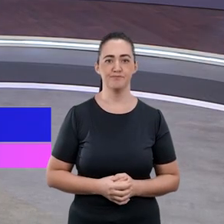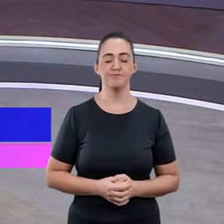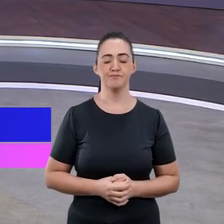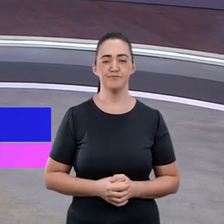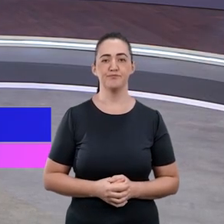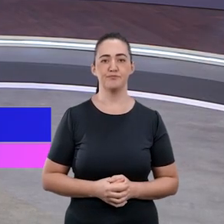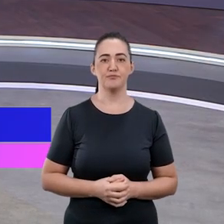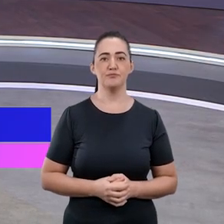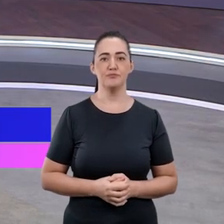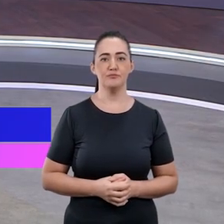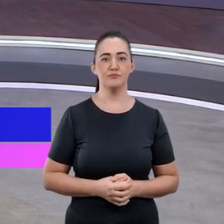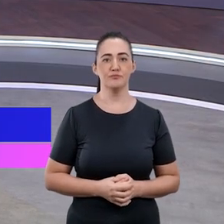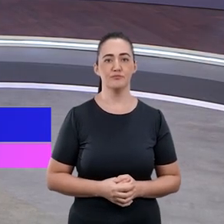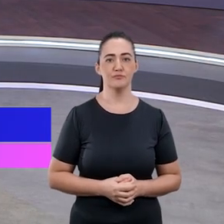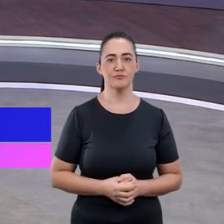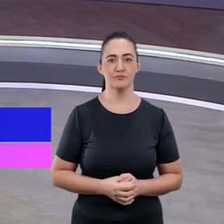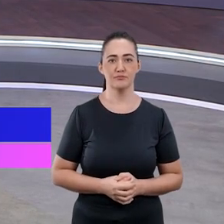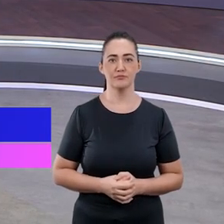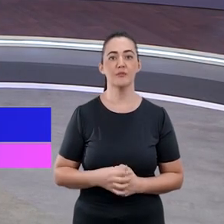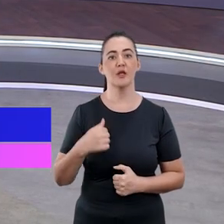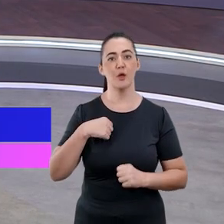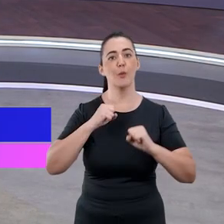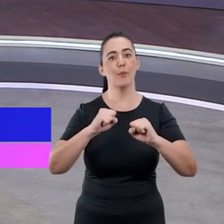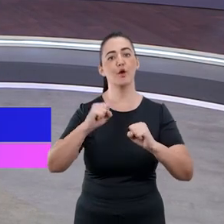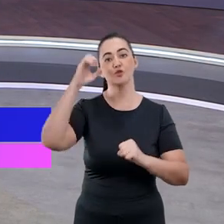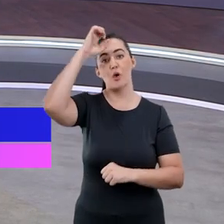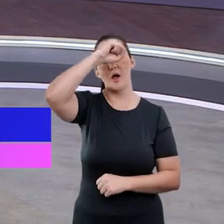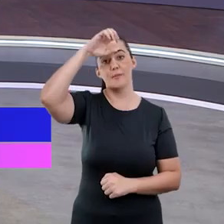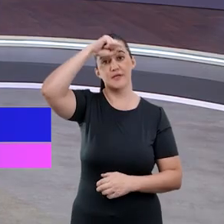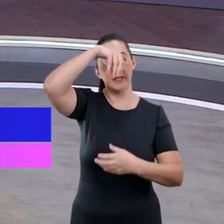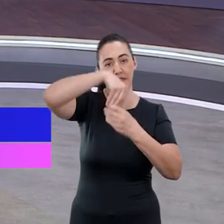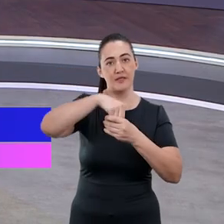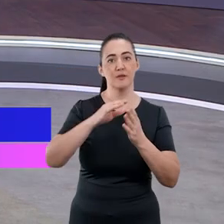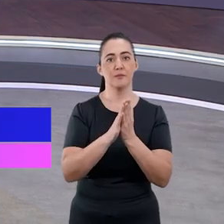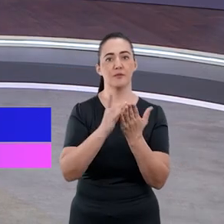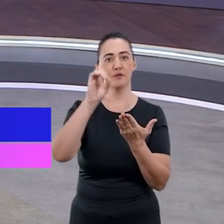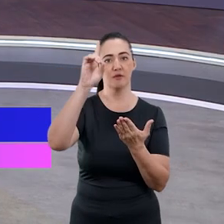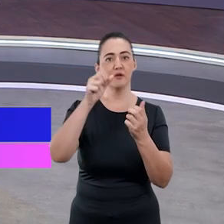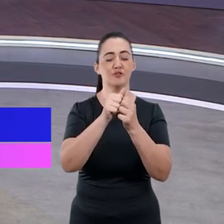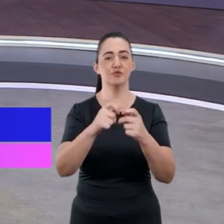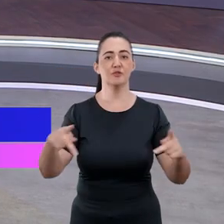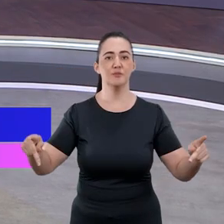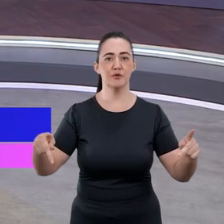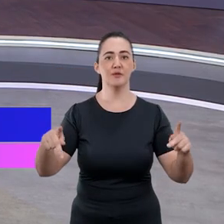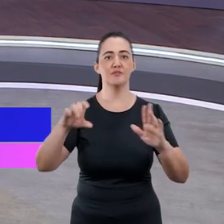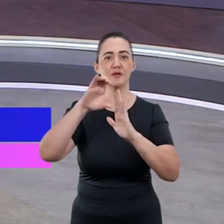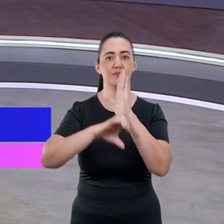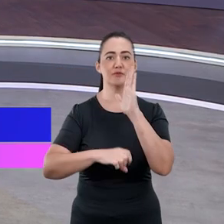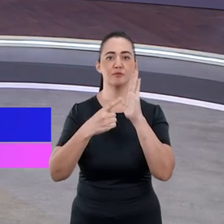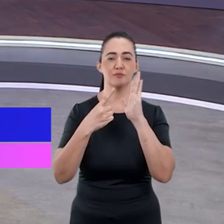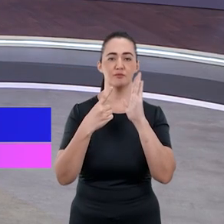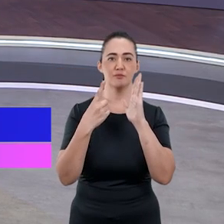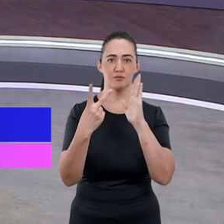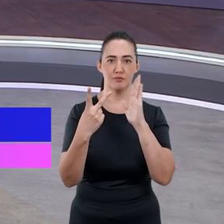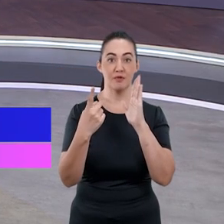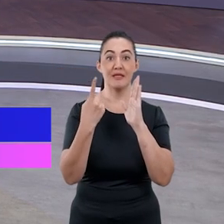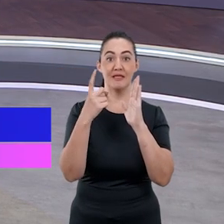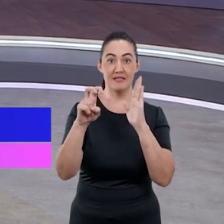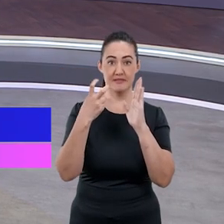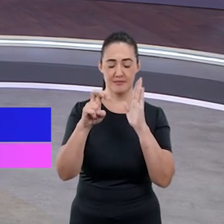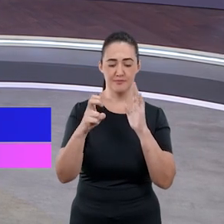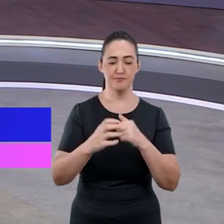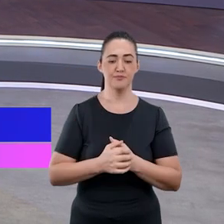Isso eu posso ver na palavra de Deus. Venha comigo até Apocalipse 12, onde vamos ver um momento